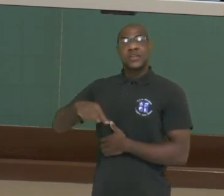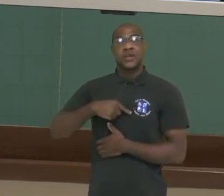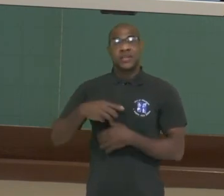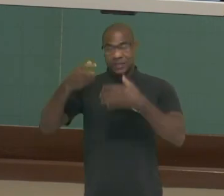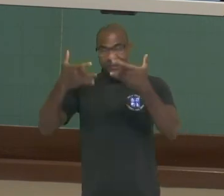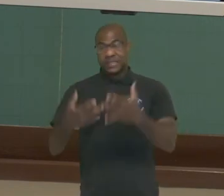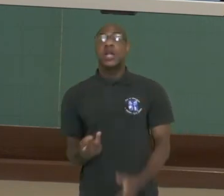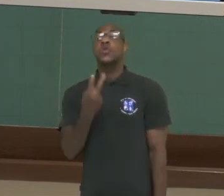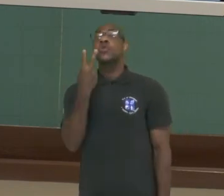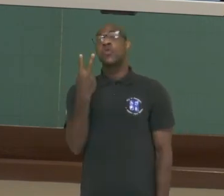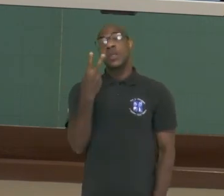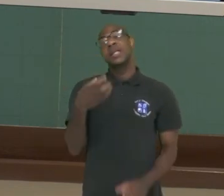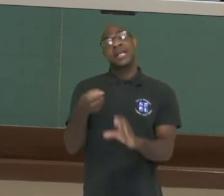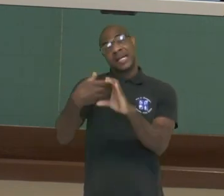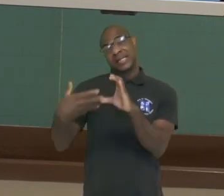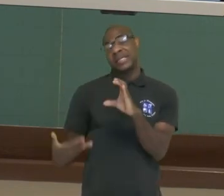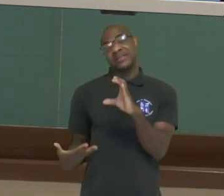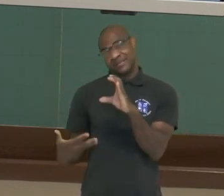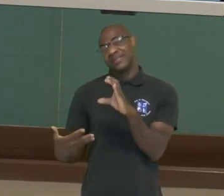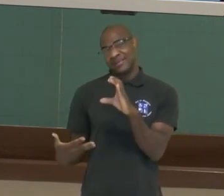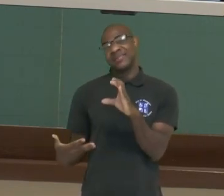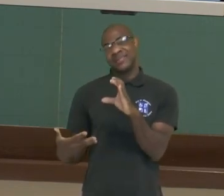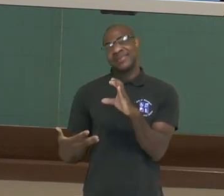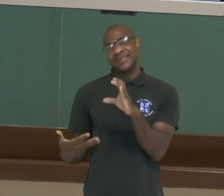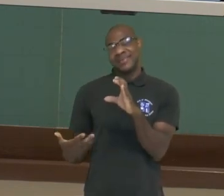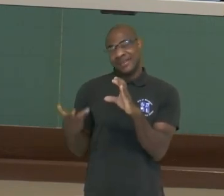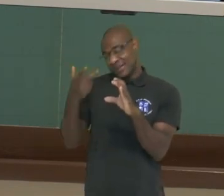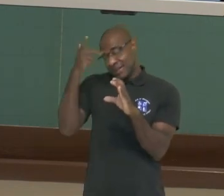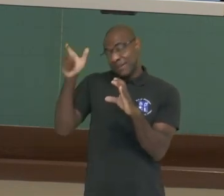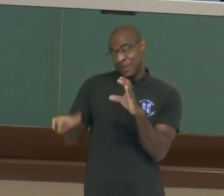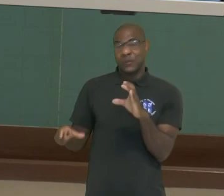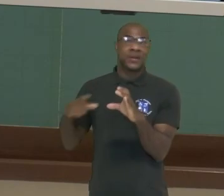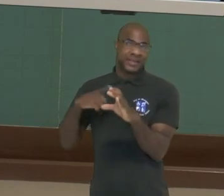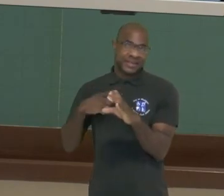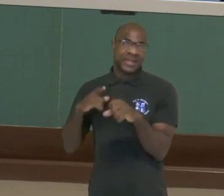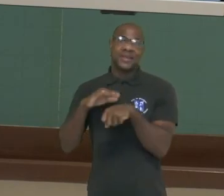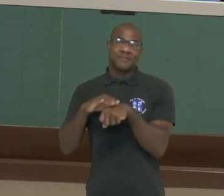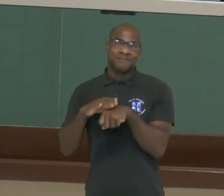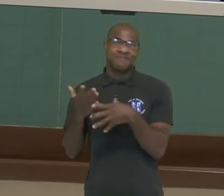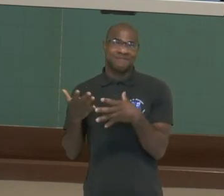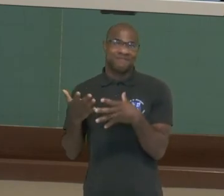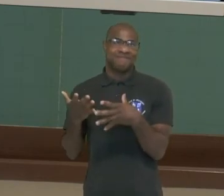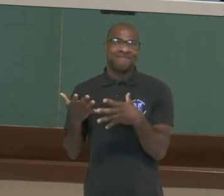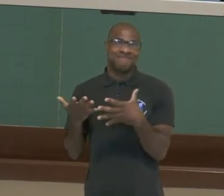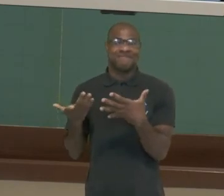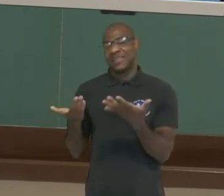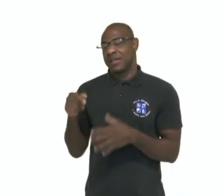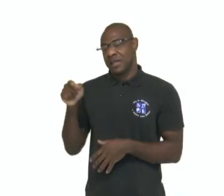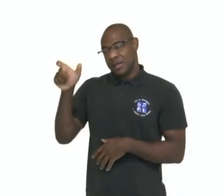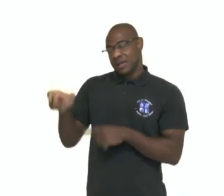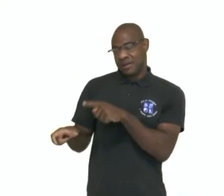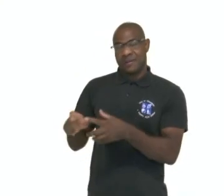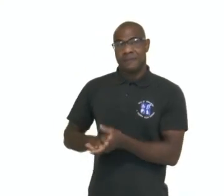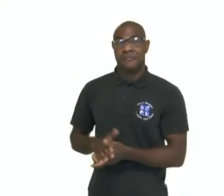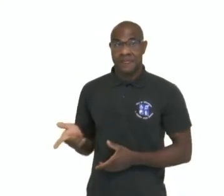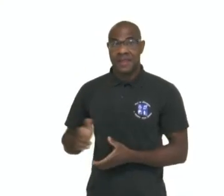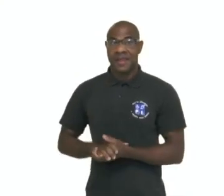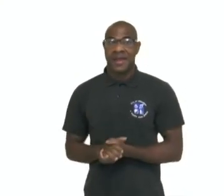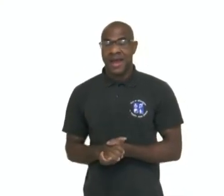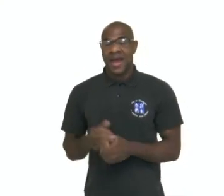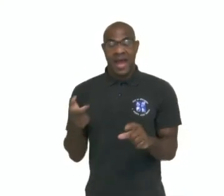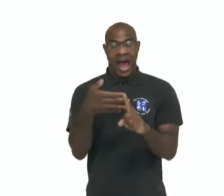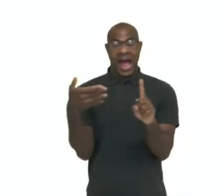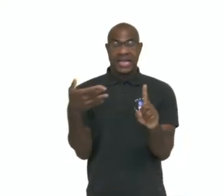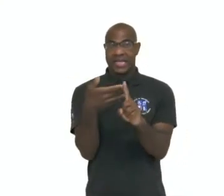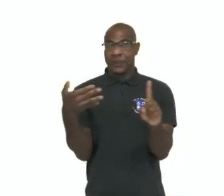cite duas características desse portador. Então vamos ver. Então, a síndrome de Klinefelter,